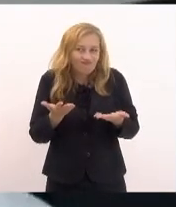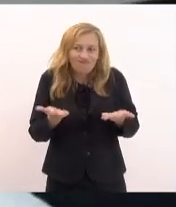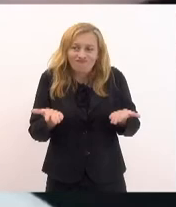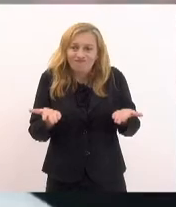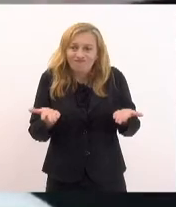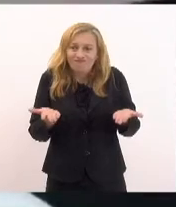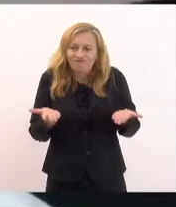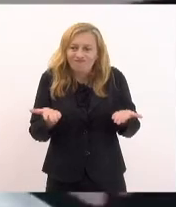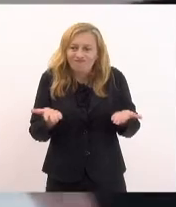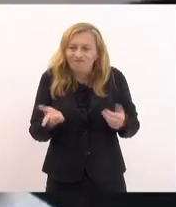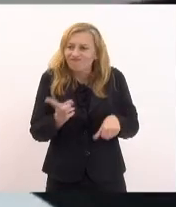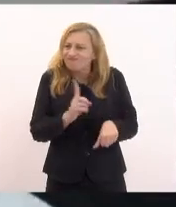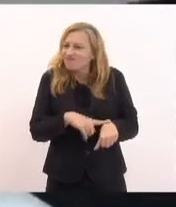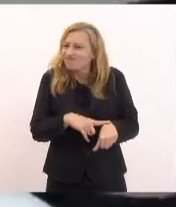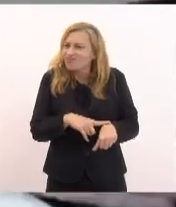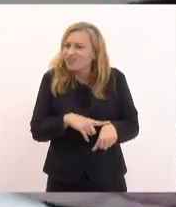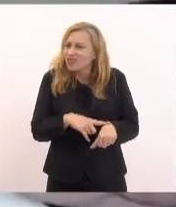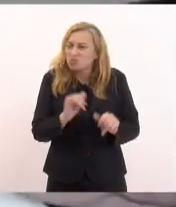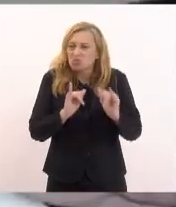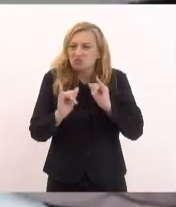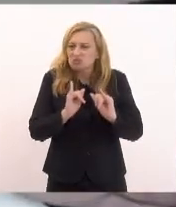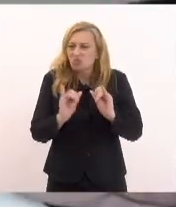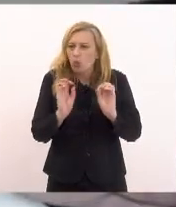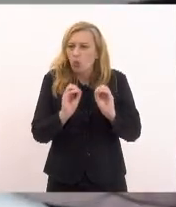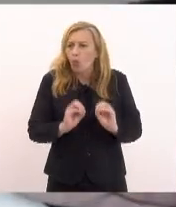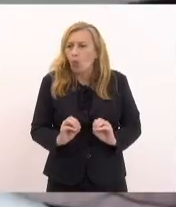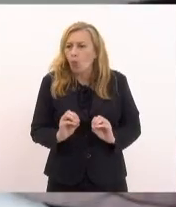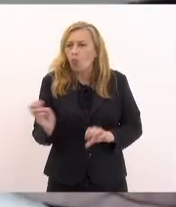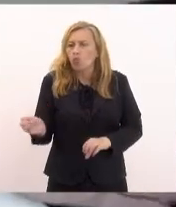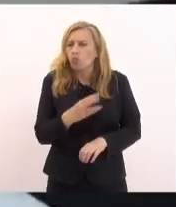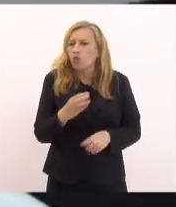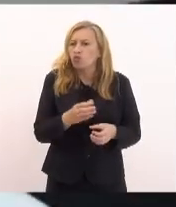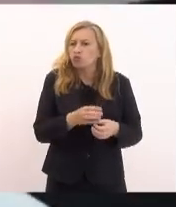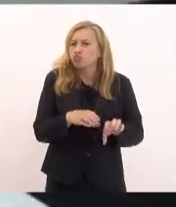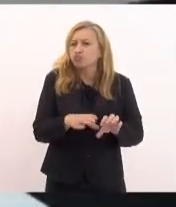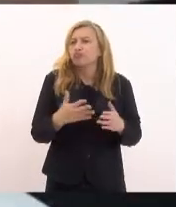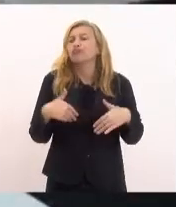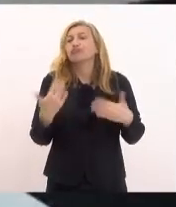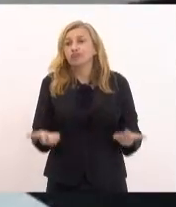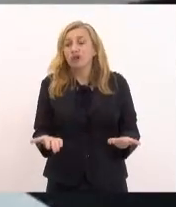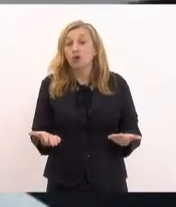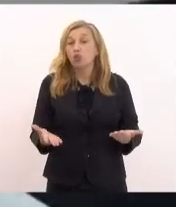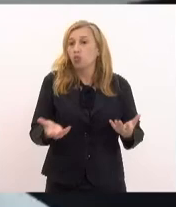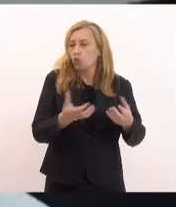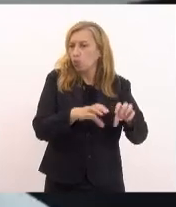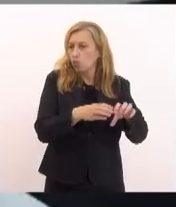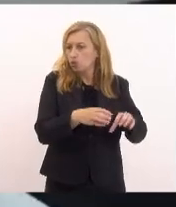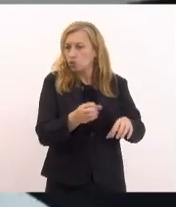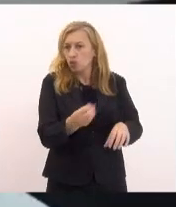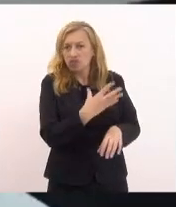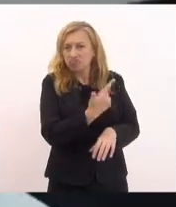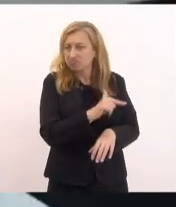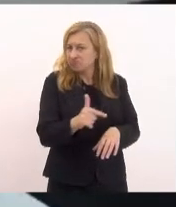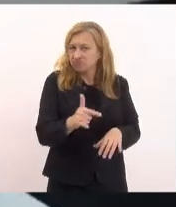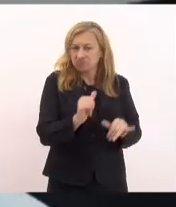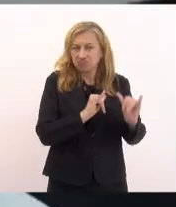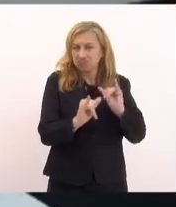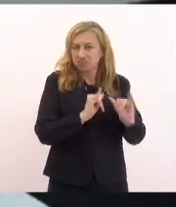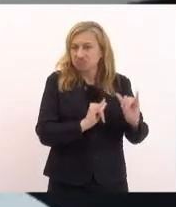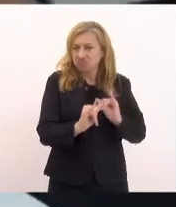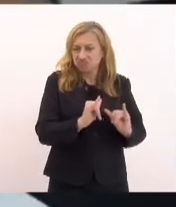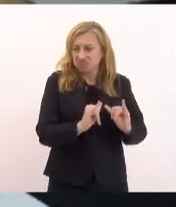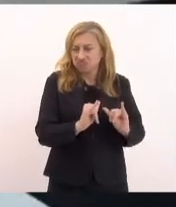não há previsão de divulgação do edital do novo concurso. Então, assim, nem o novo concurso anunciado tem edital na